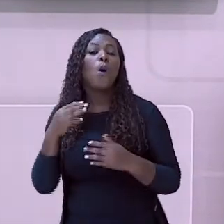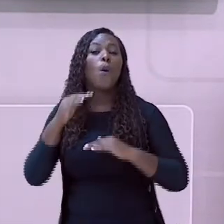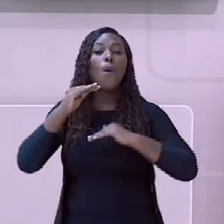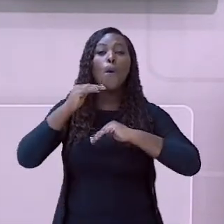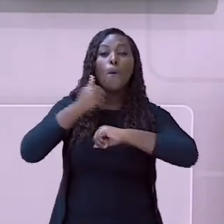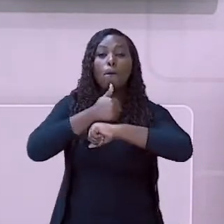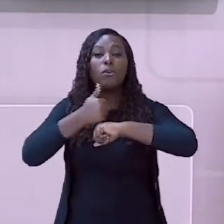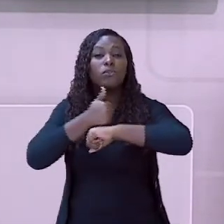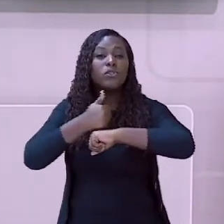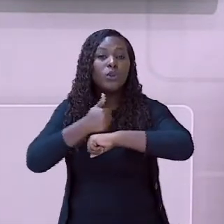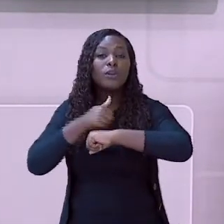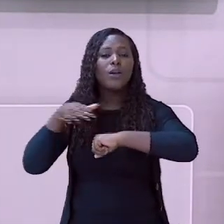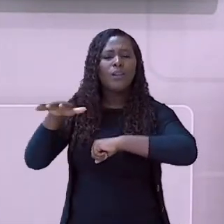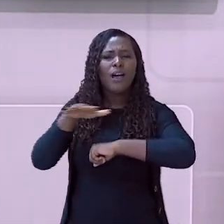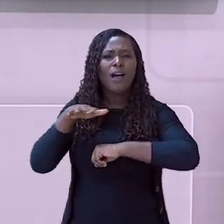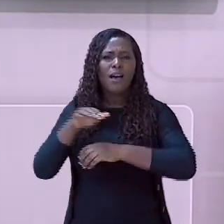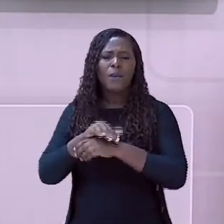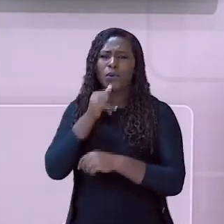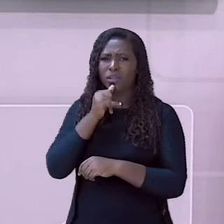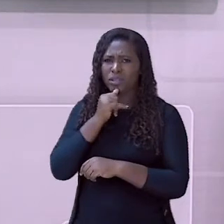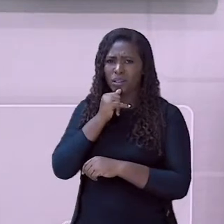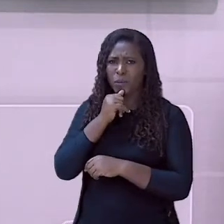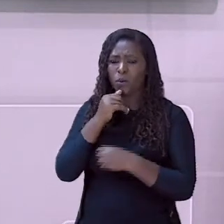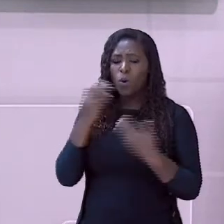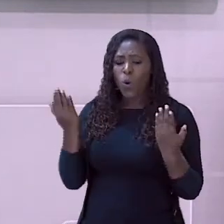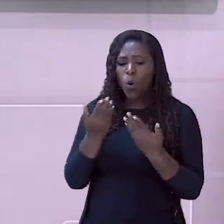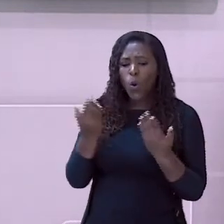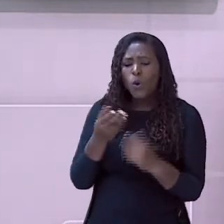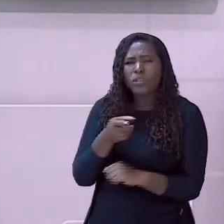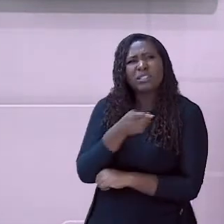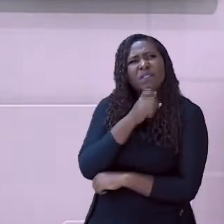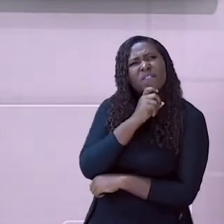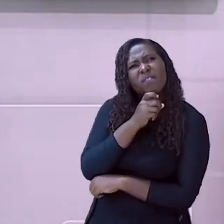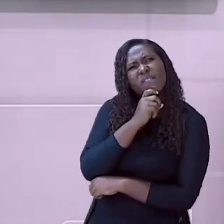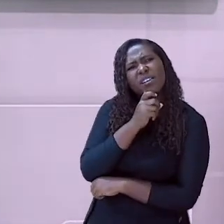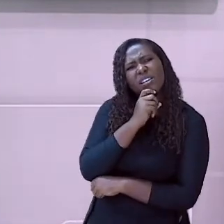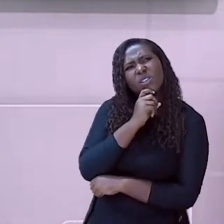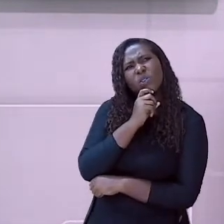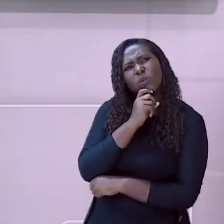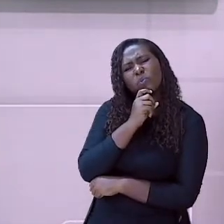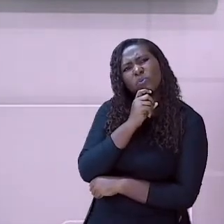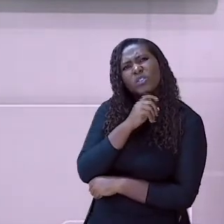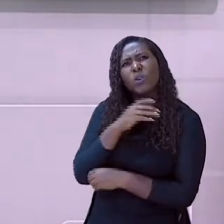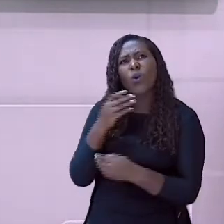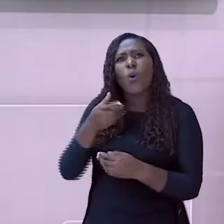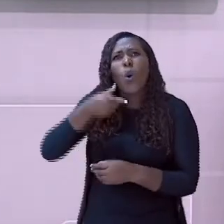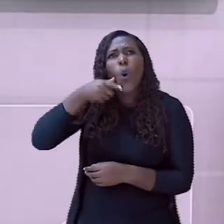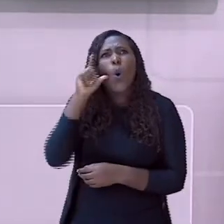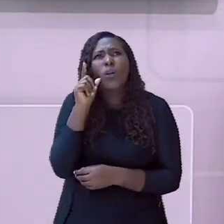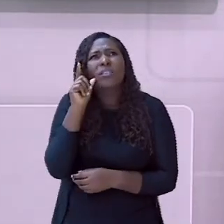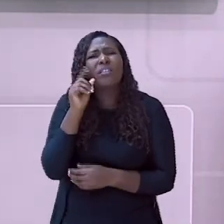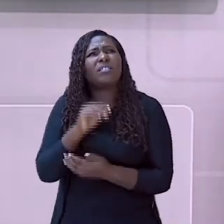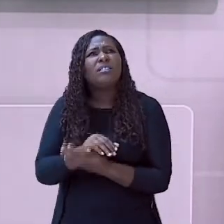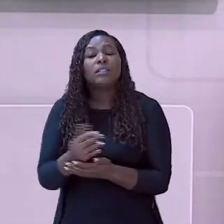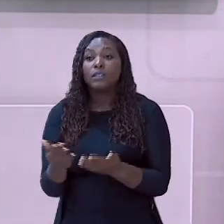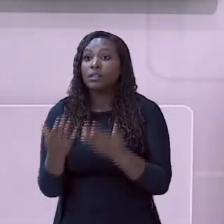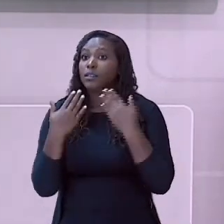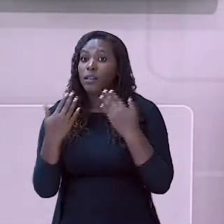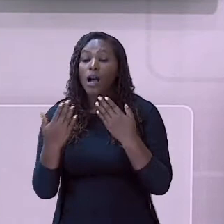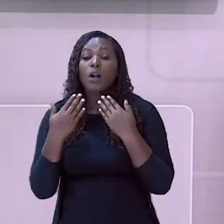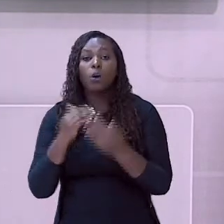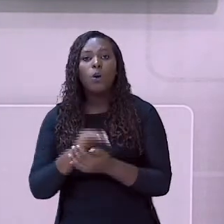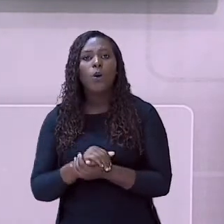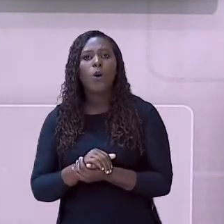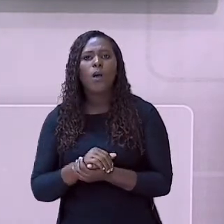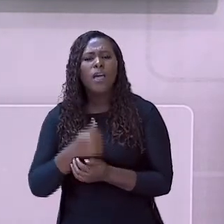fez calor. Então, eu preciso de um profissional que saiba do tempo para me responder algumas questões de por que hoje está